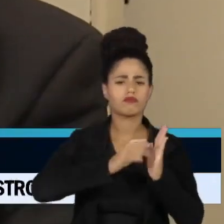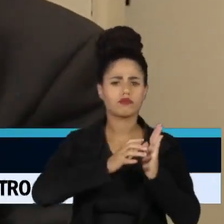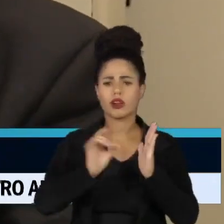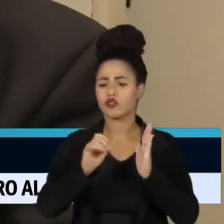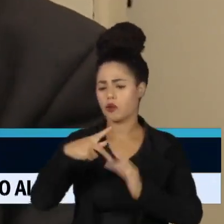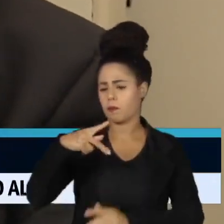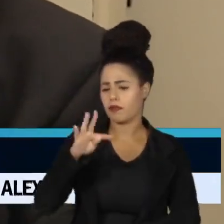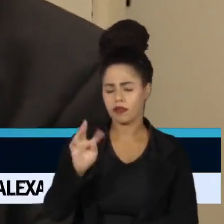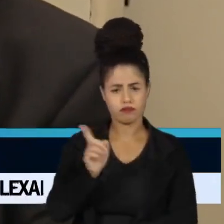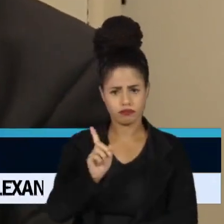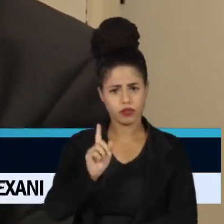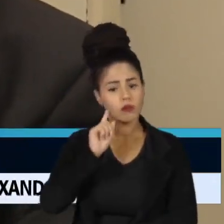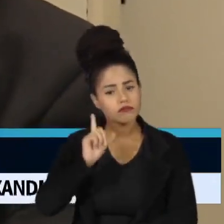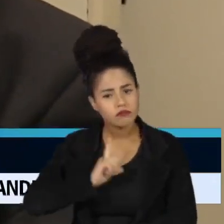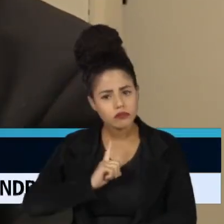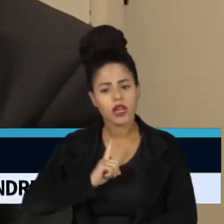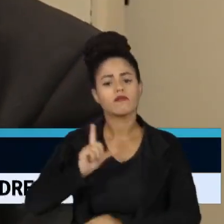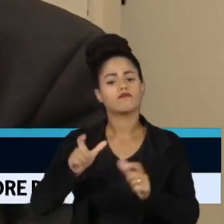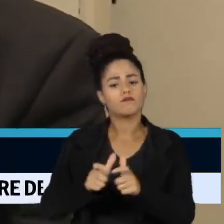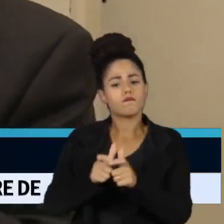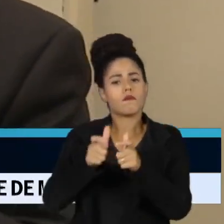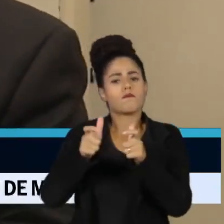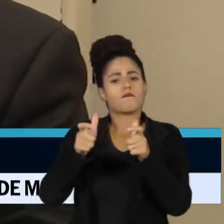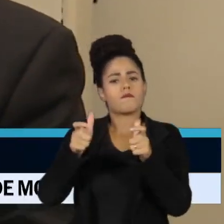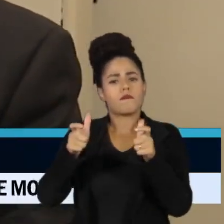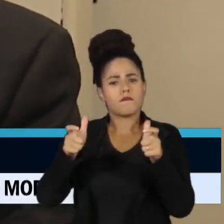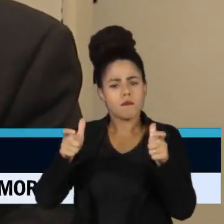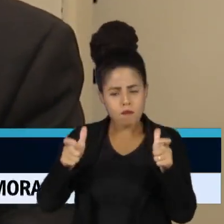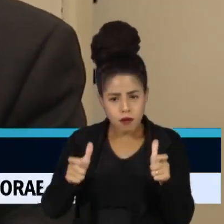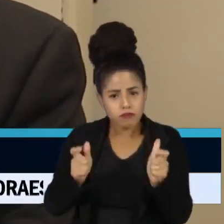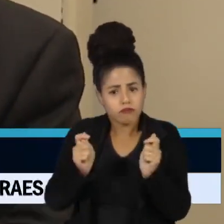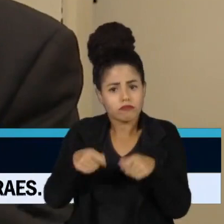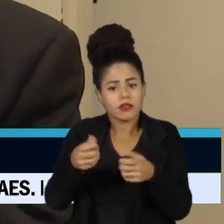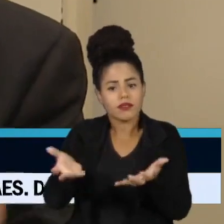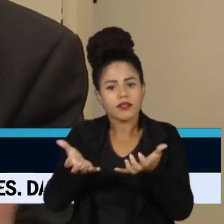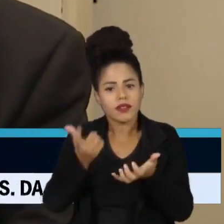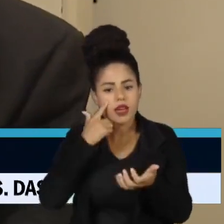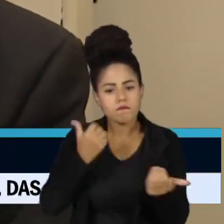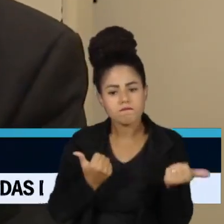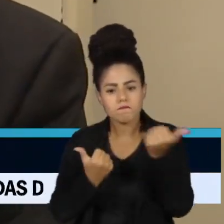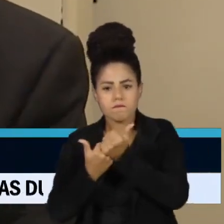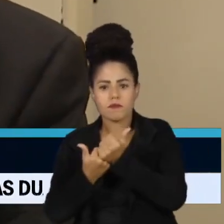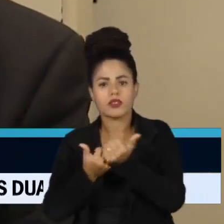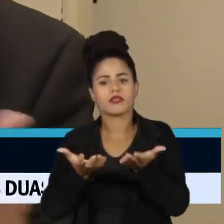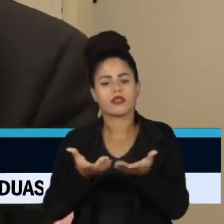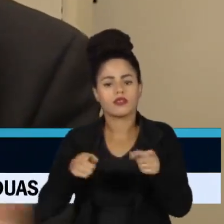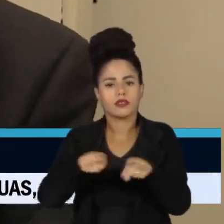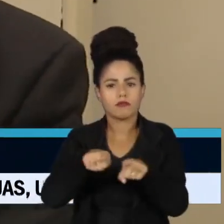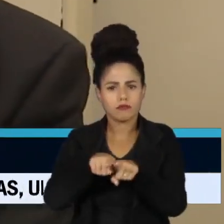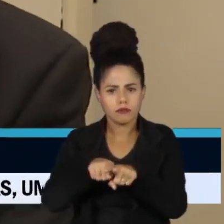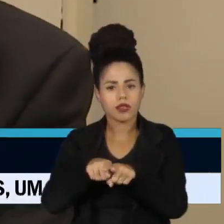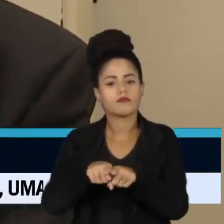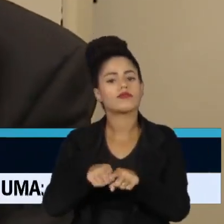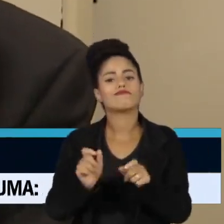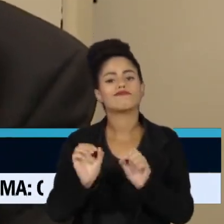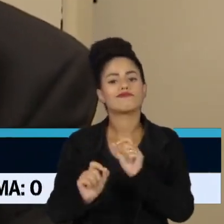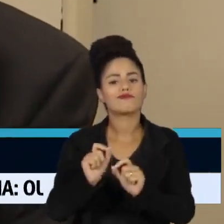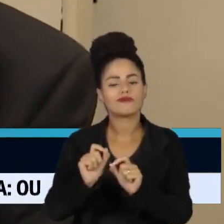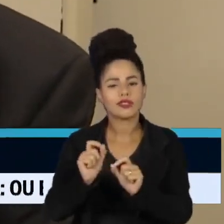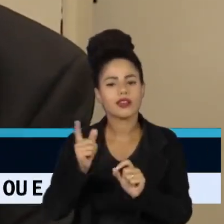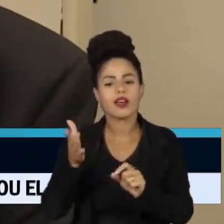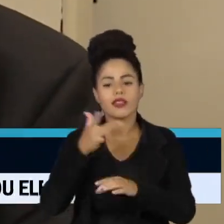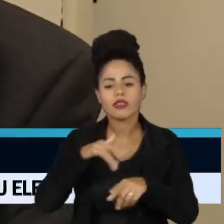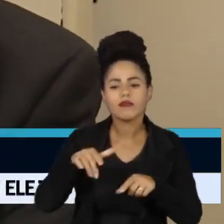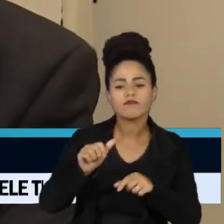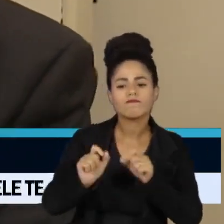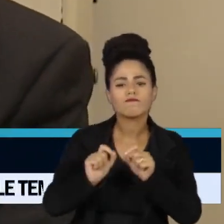PT, mas será uma liderança ampla que dê conta da amplitude da base e, evidentemente, daquilo